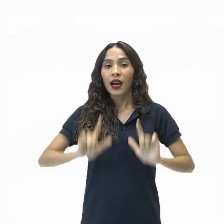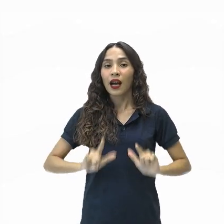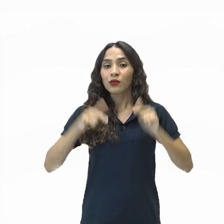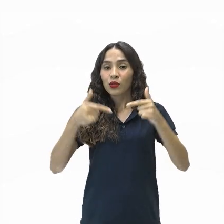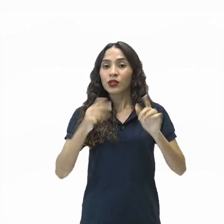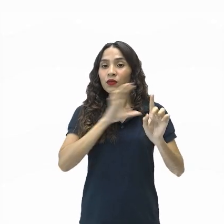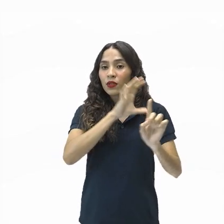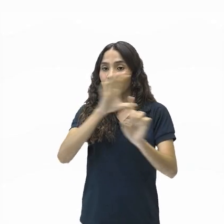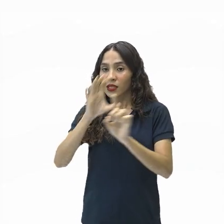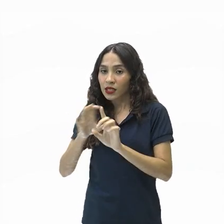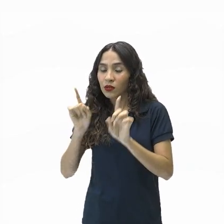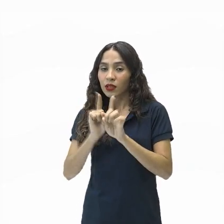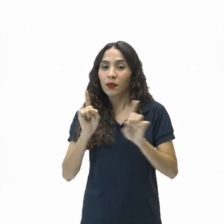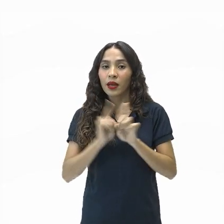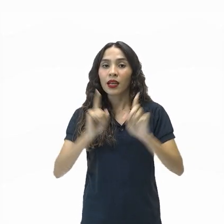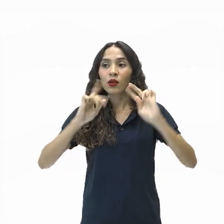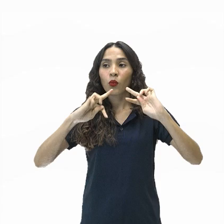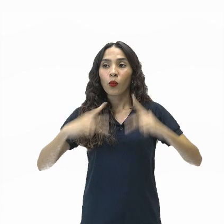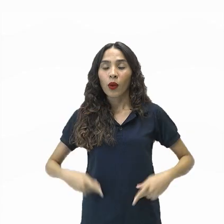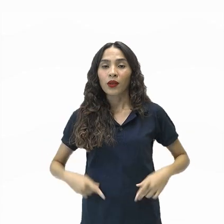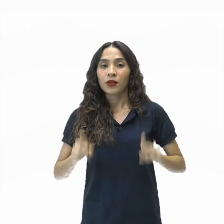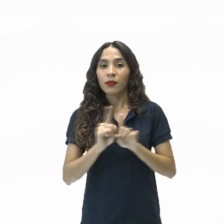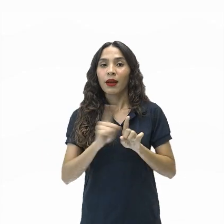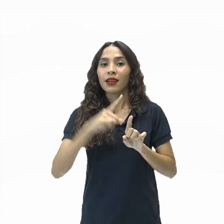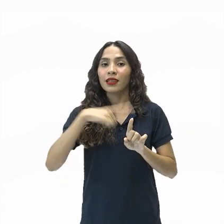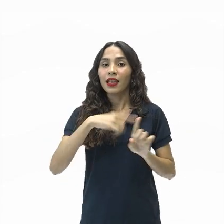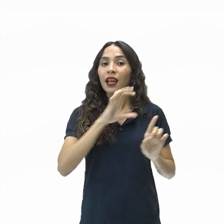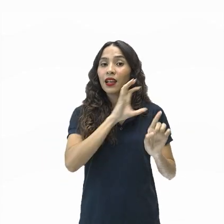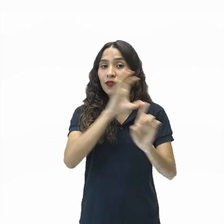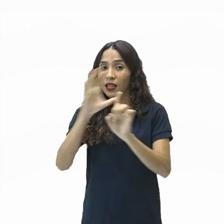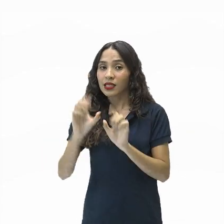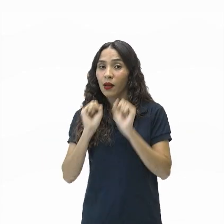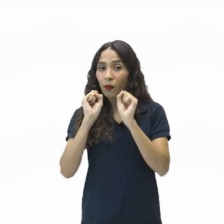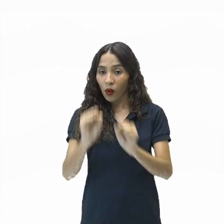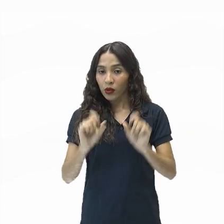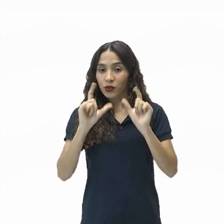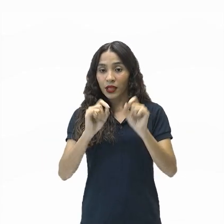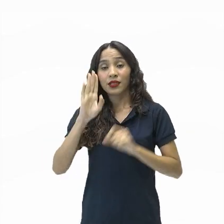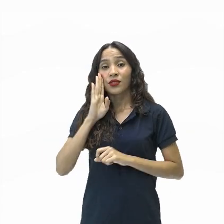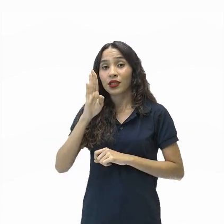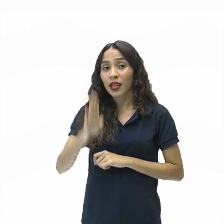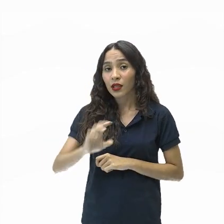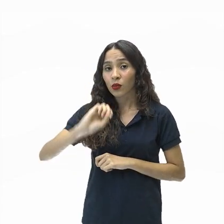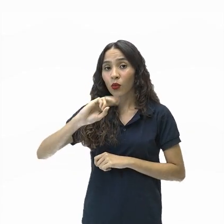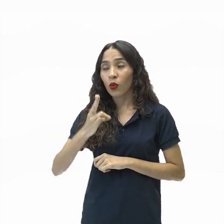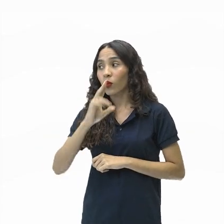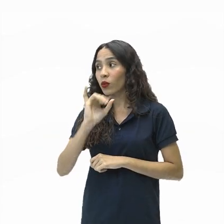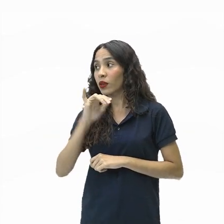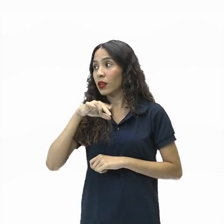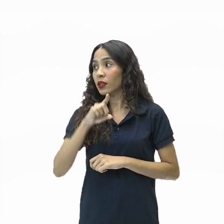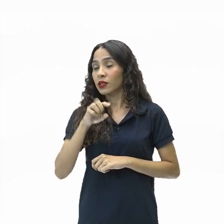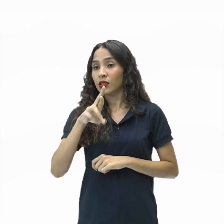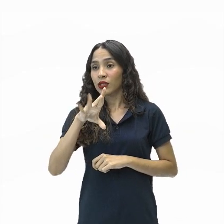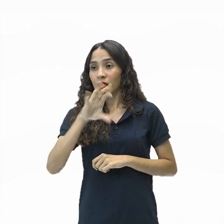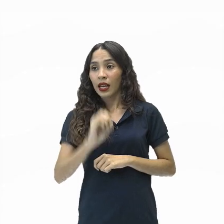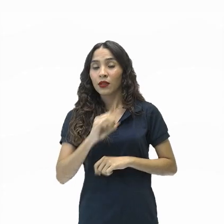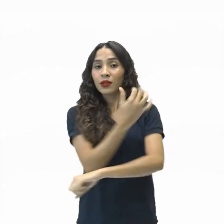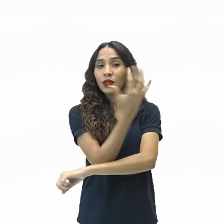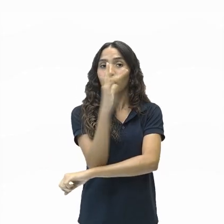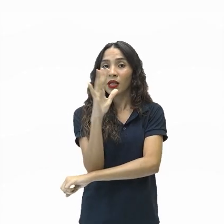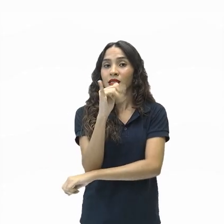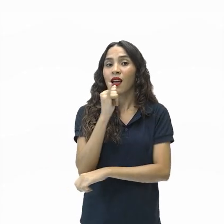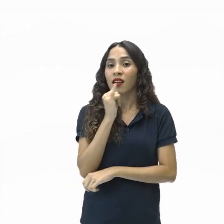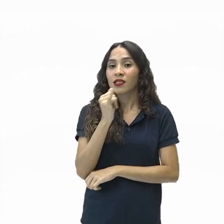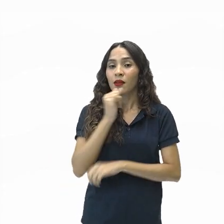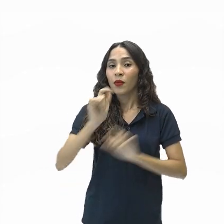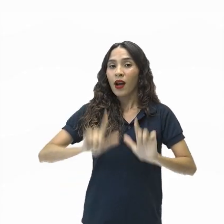ações causadas pelo ser humano que têm um impacto que pode ser direto ou indireto na natureza. Né? Então, quando a gente